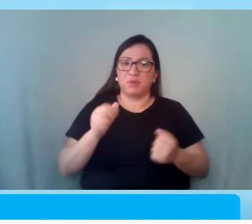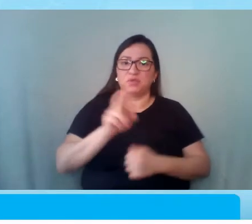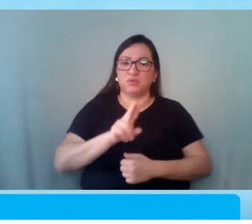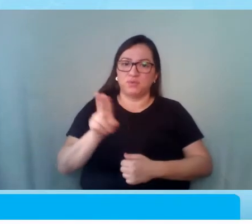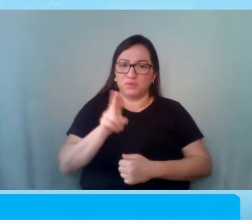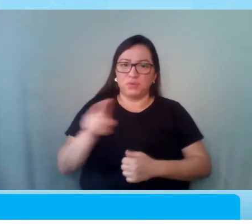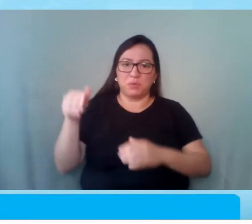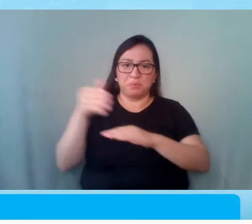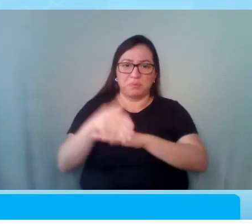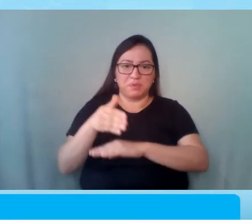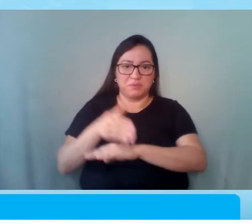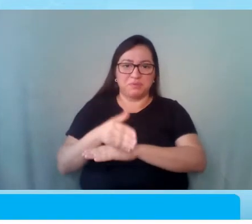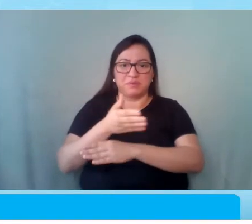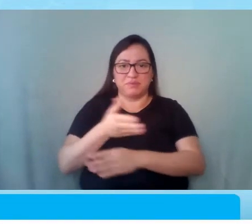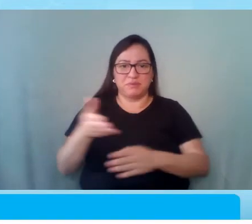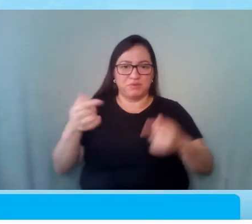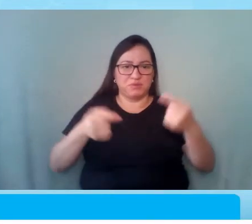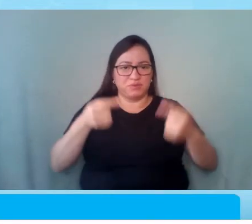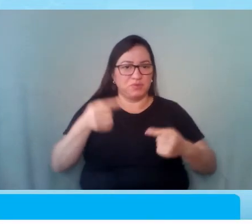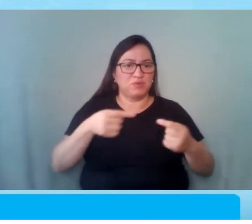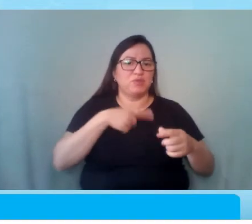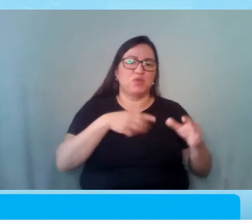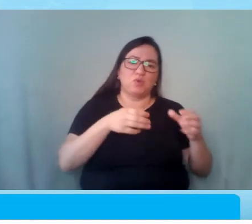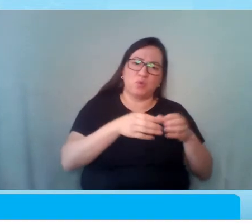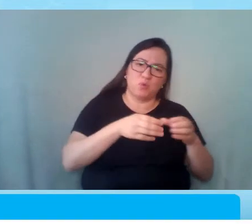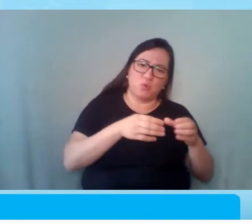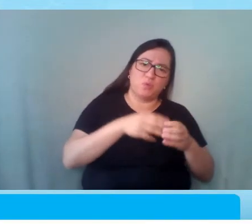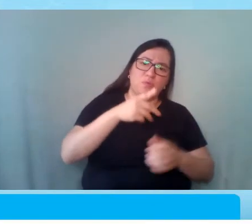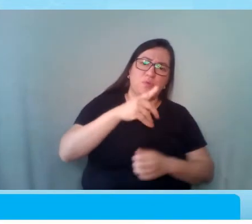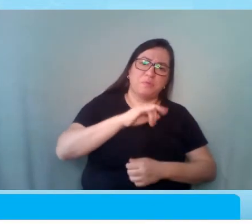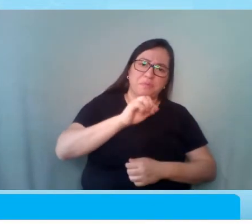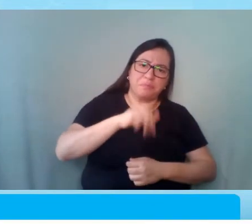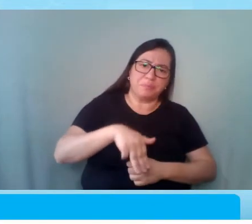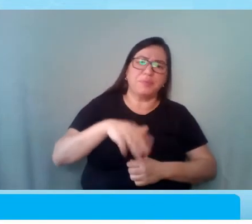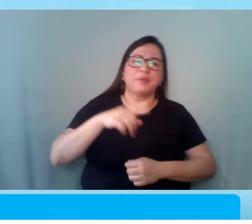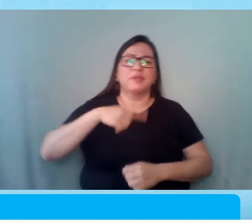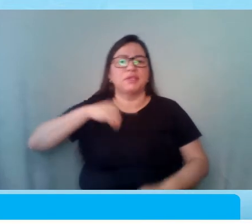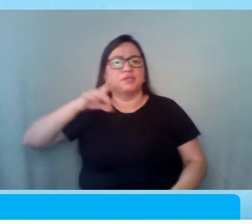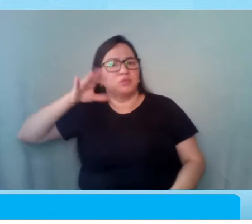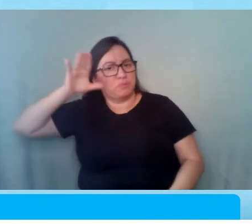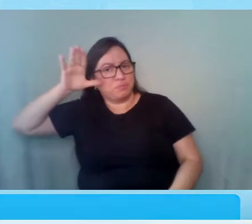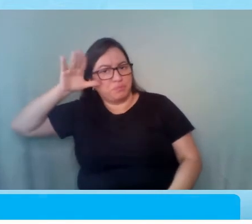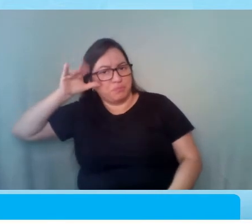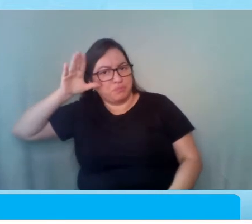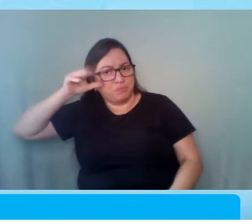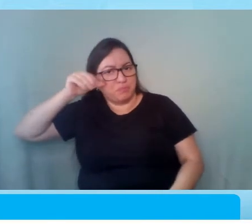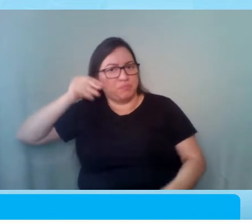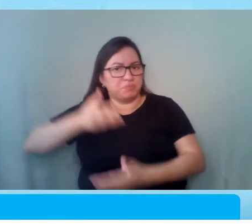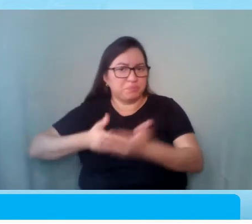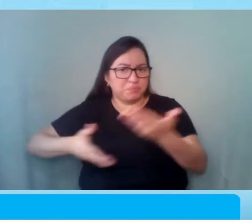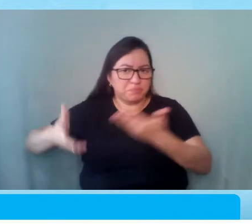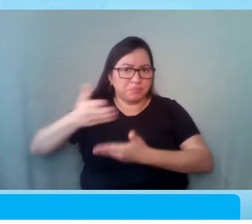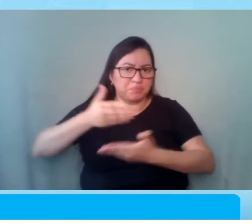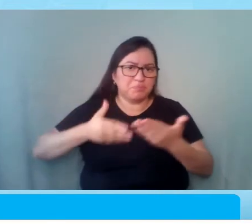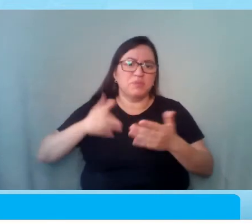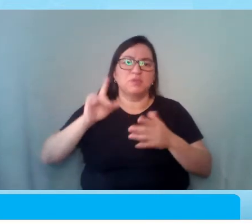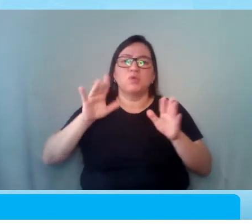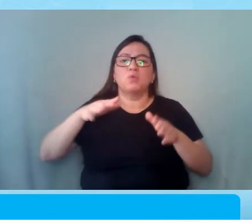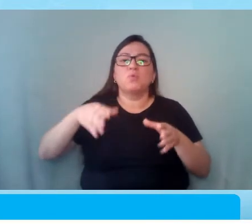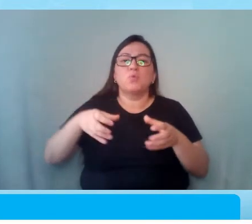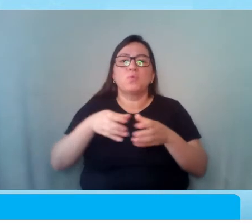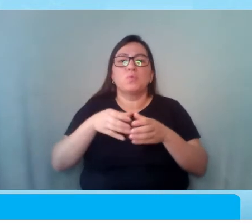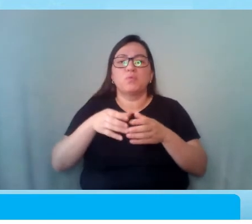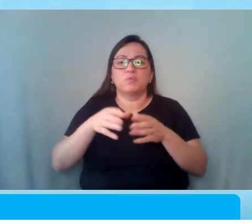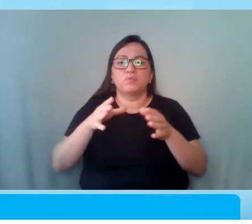das equipes do PIN como das equipes do PIN-PCF, né? Assim como das equipes da atenção básica. A gente fez